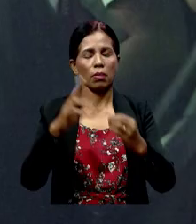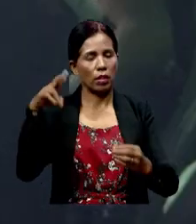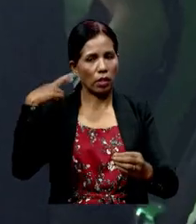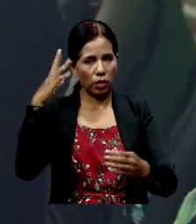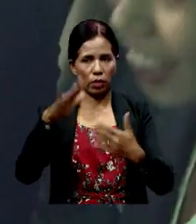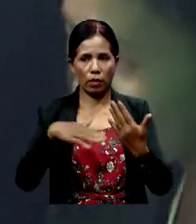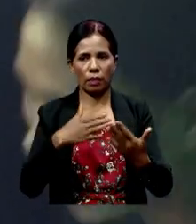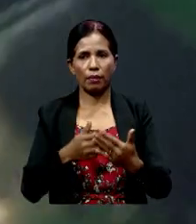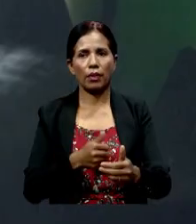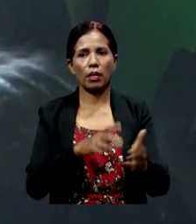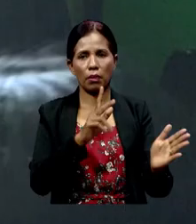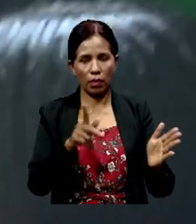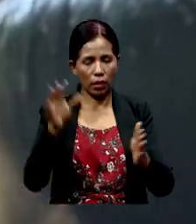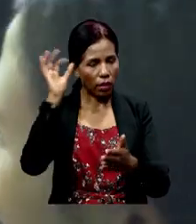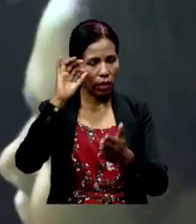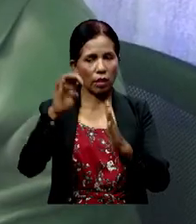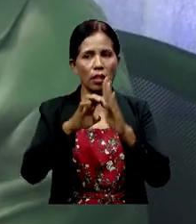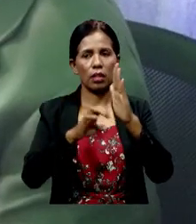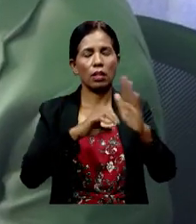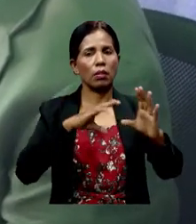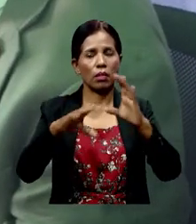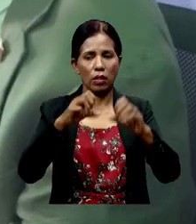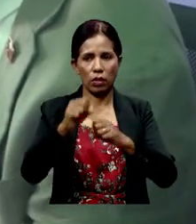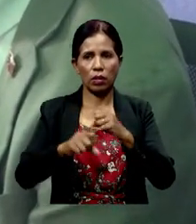Nian. Ter plano, secretário de Estado de Comunicação Social se